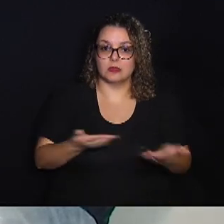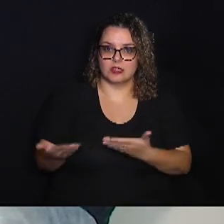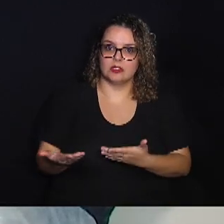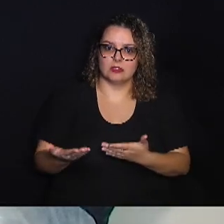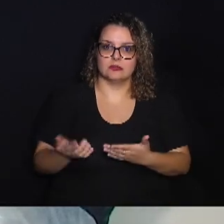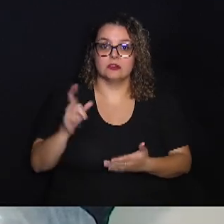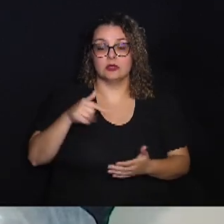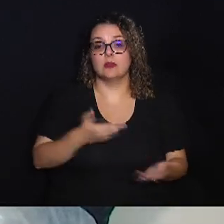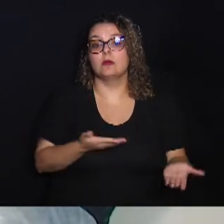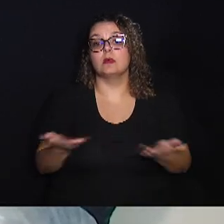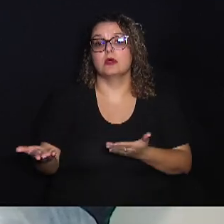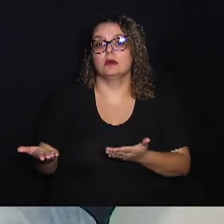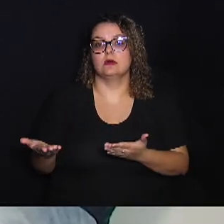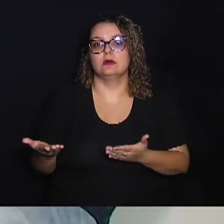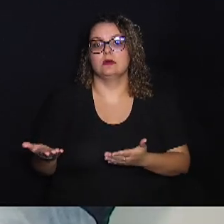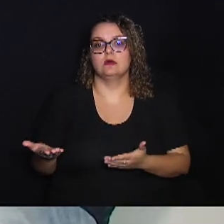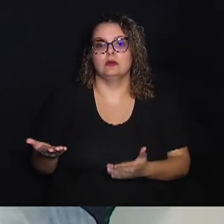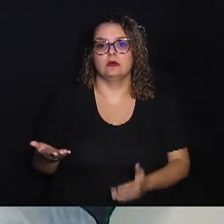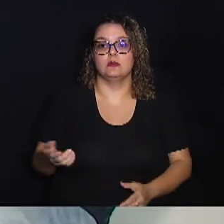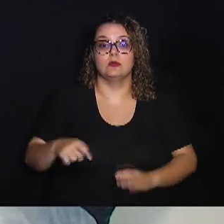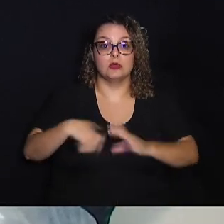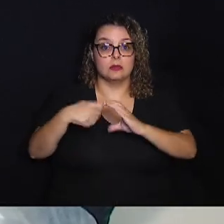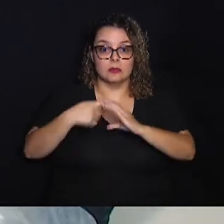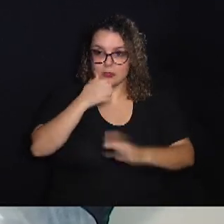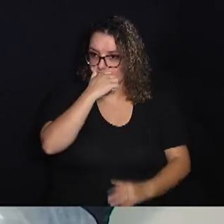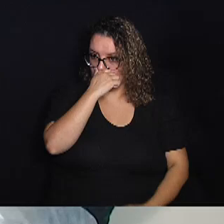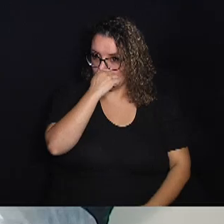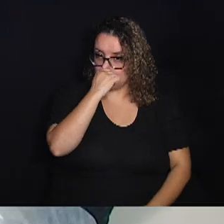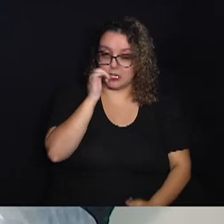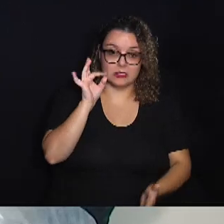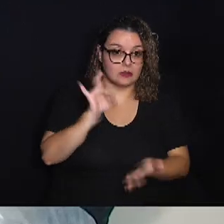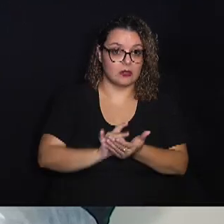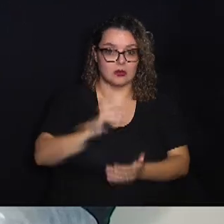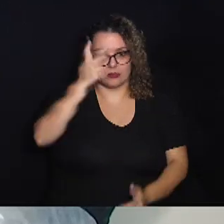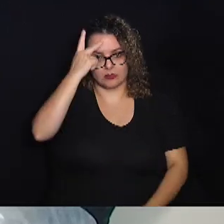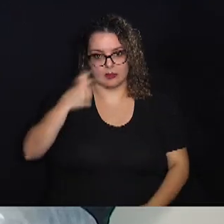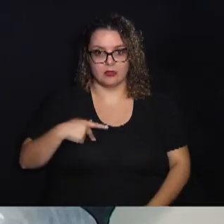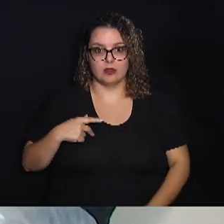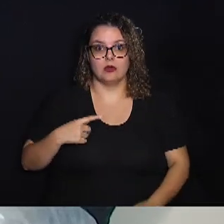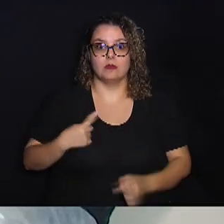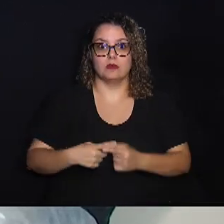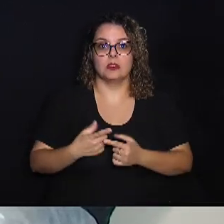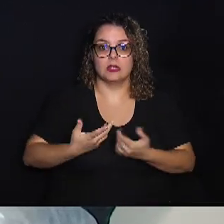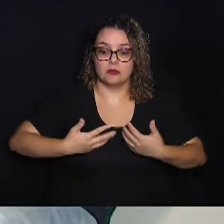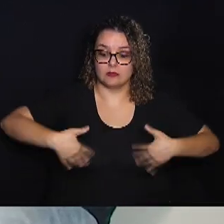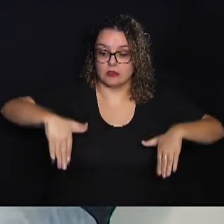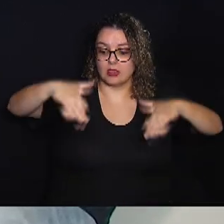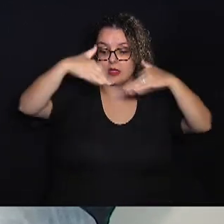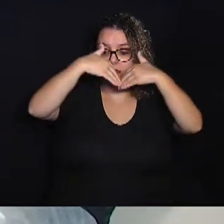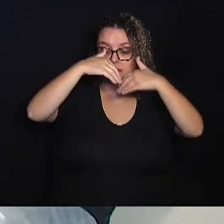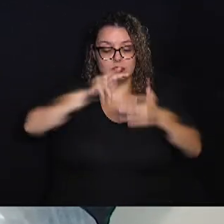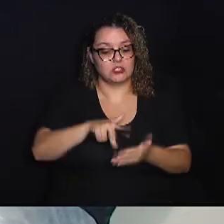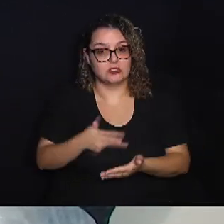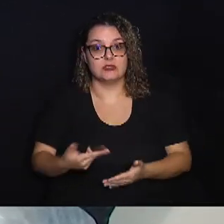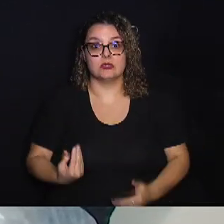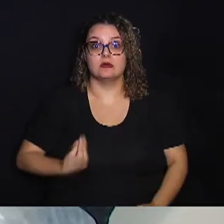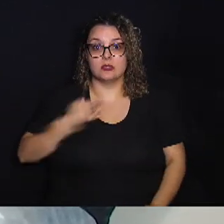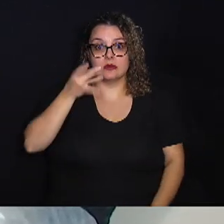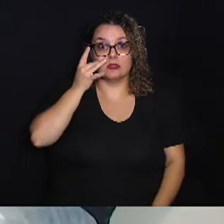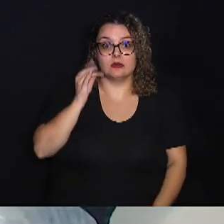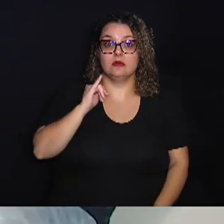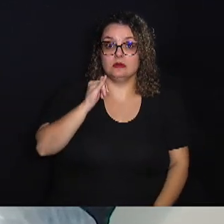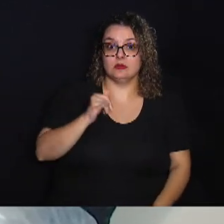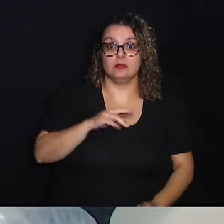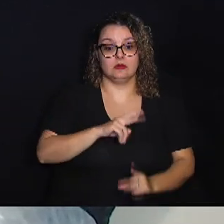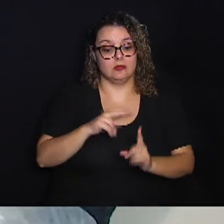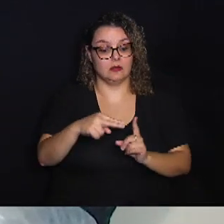sendo apresentado por um vídeo, porque era tão real para ele que ele achou que os bailarinos estavam aqui. E ele falou da questão do ponto